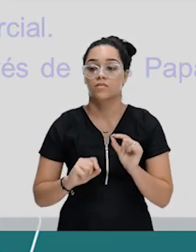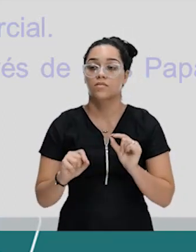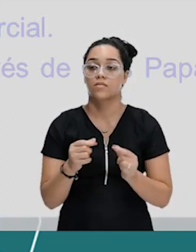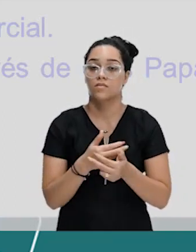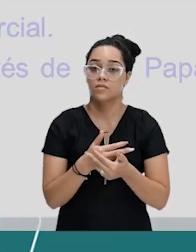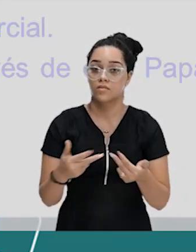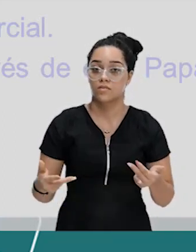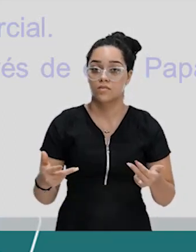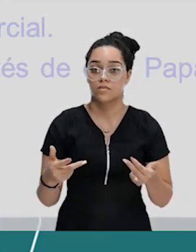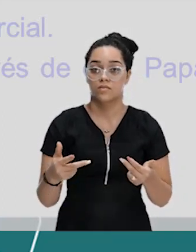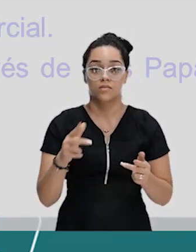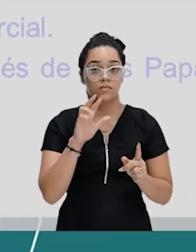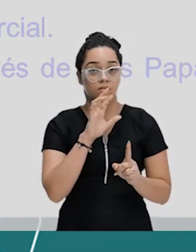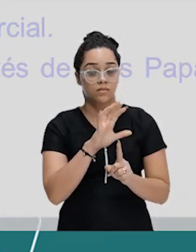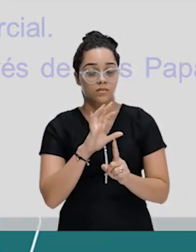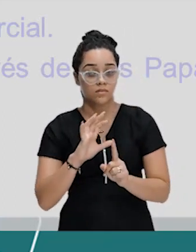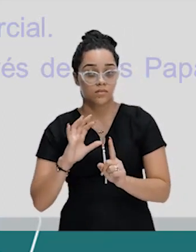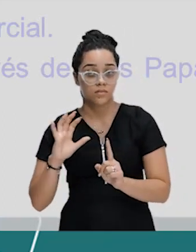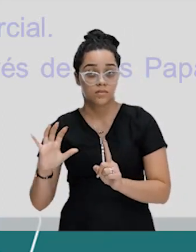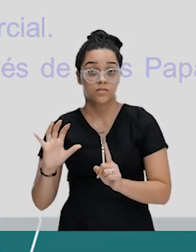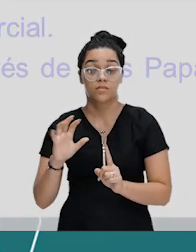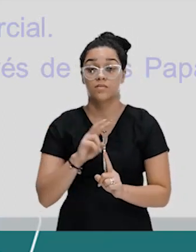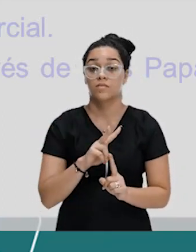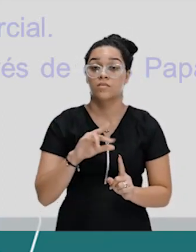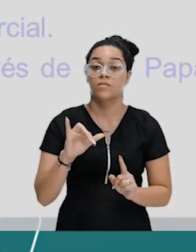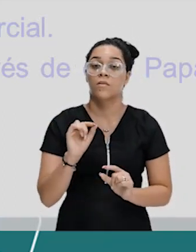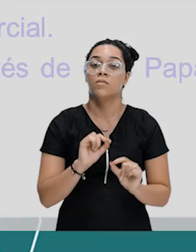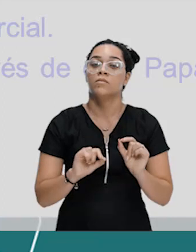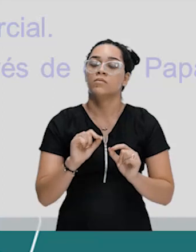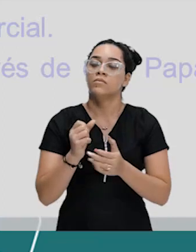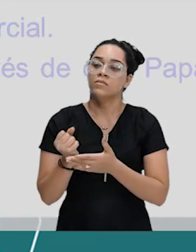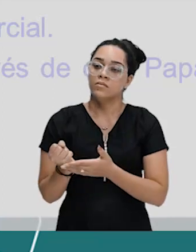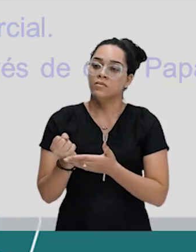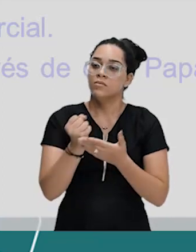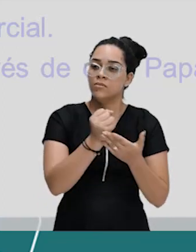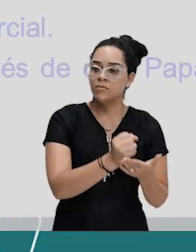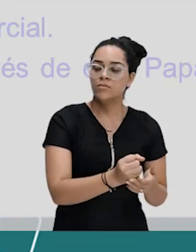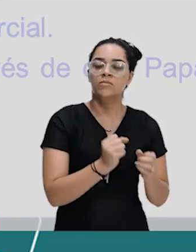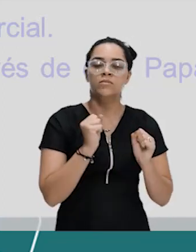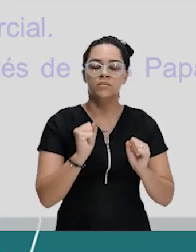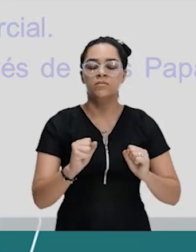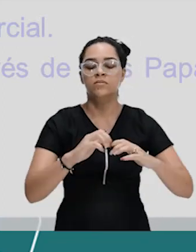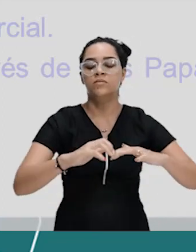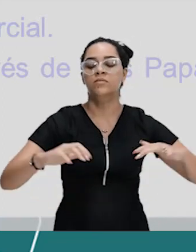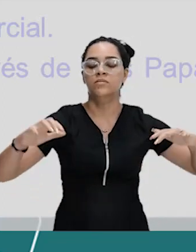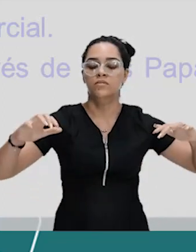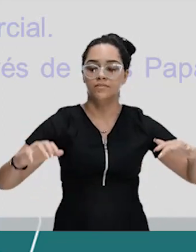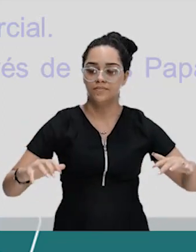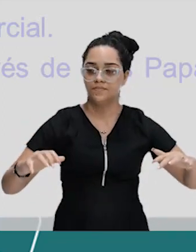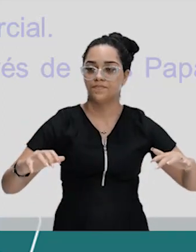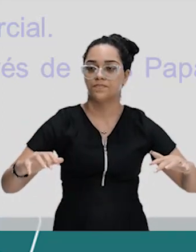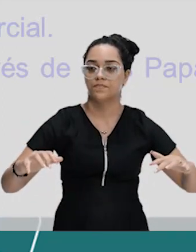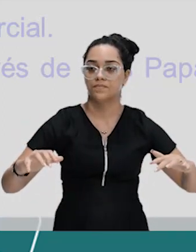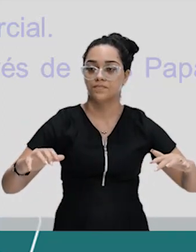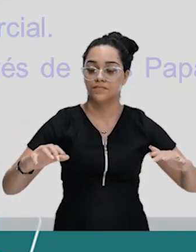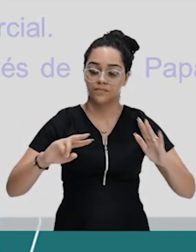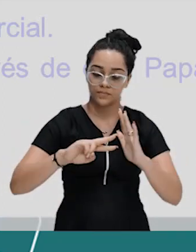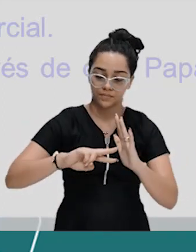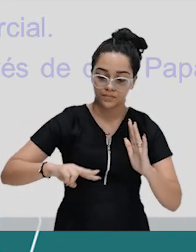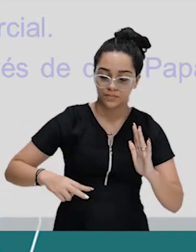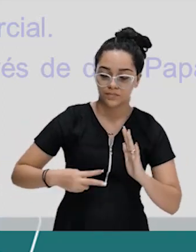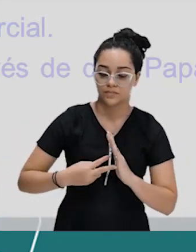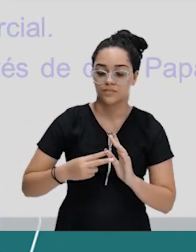vários fatores que acabam contribuindo para a desagregação, ou seja,